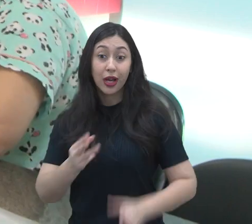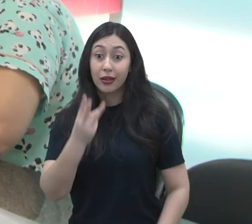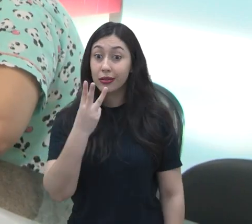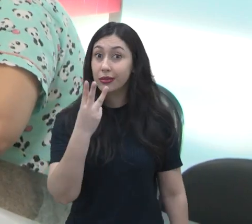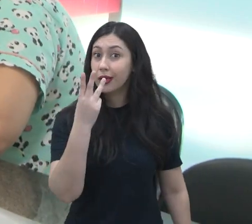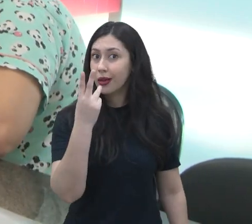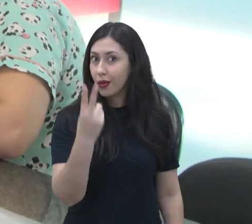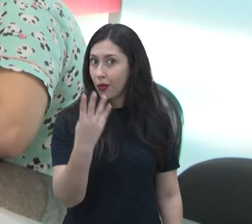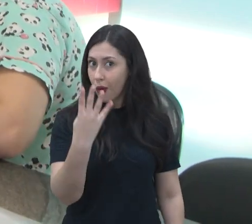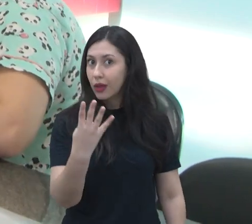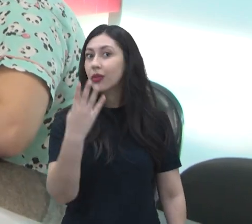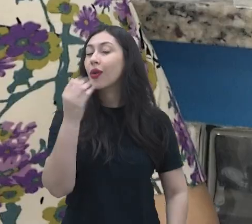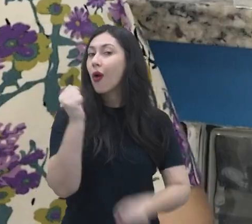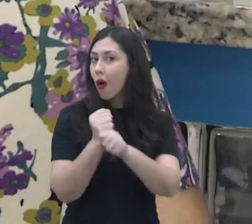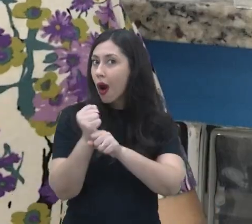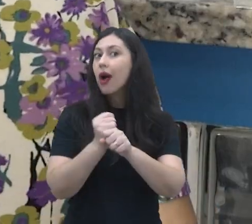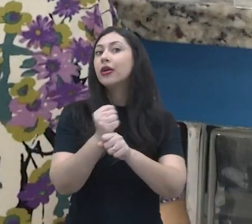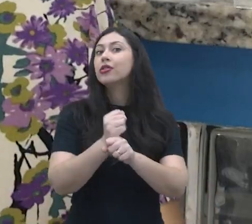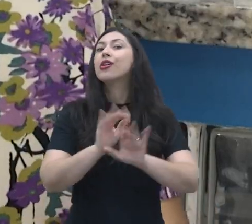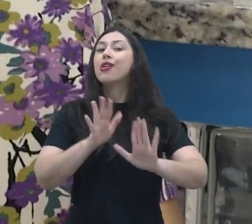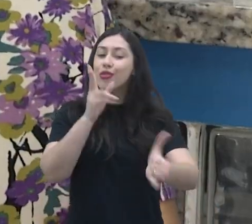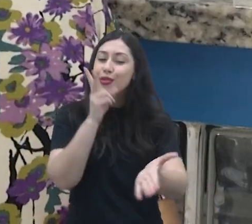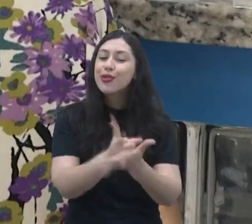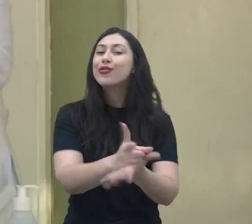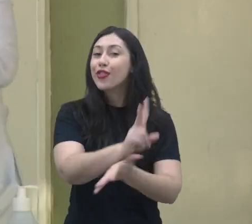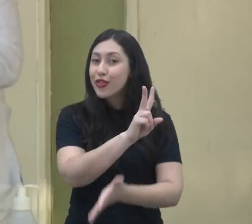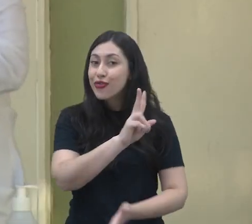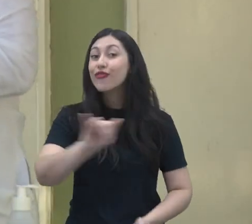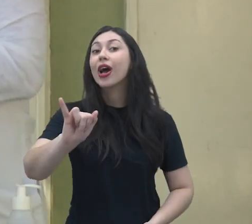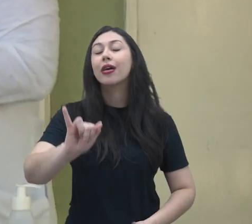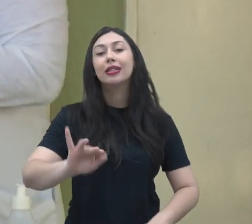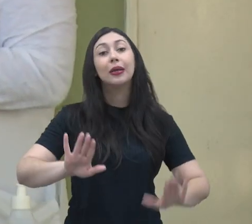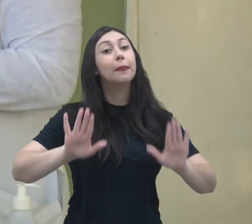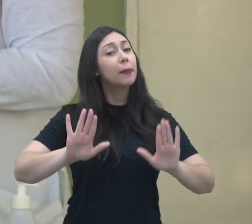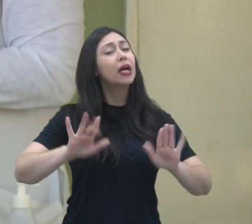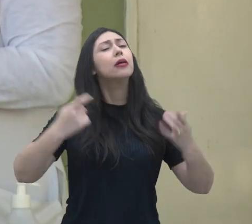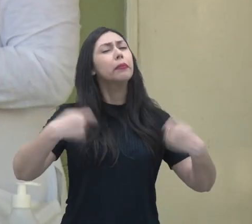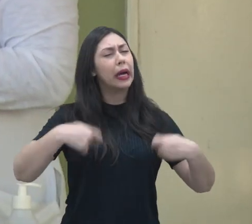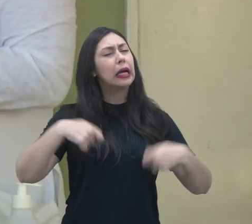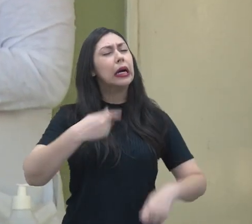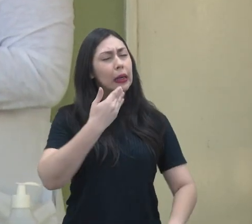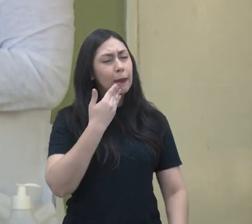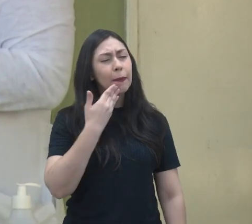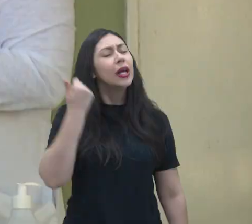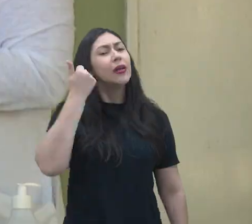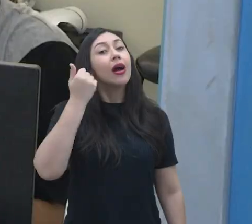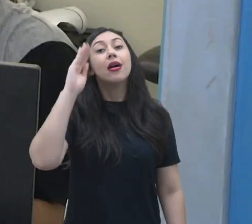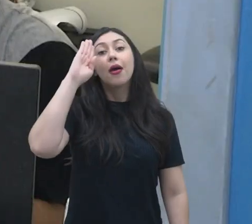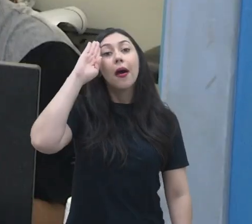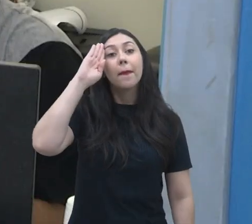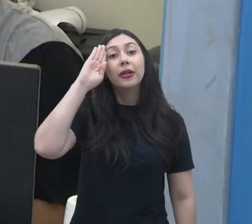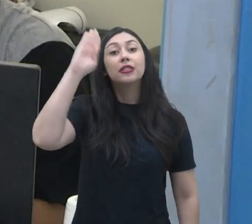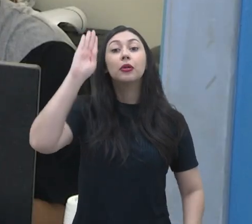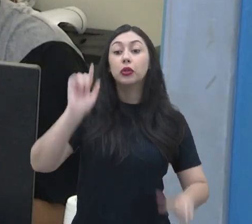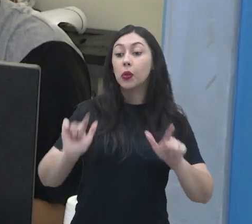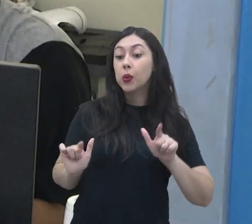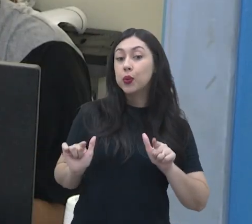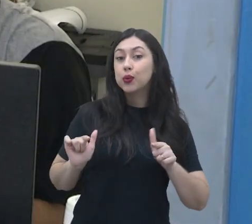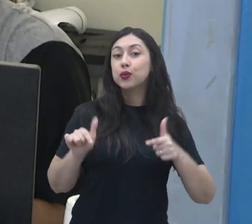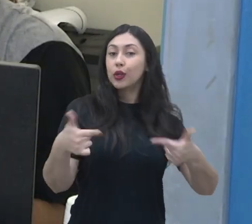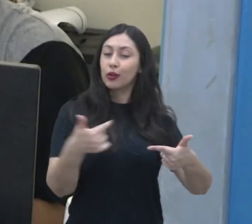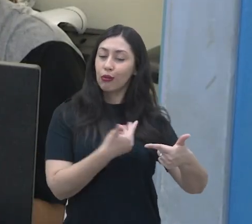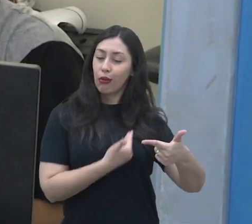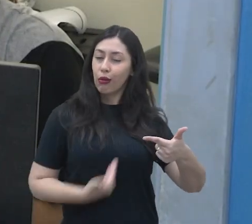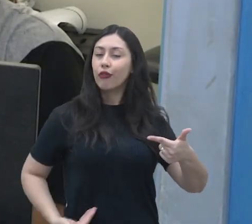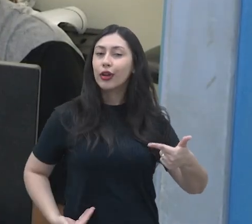há 34 anos e vai continuar. Mas é inegável que ele pode ser melhor, principalmente com